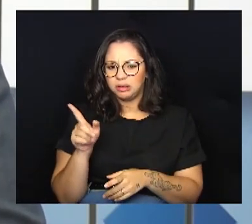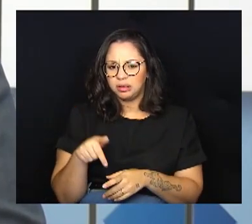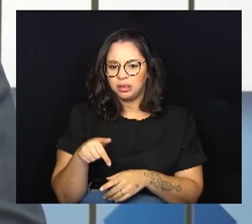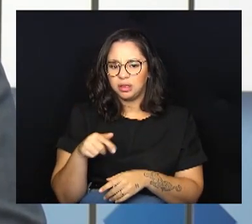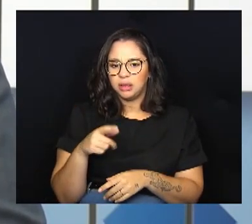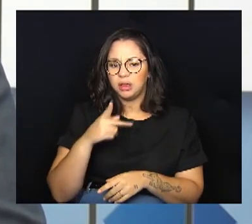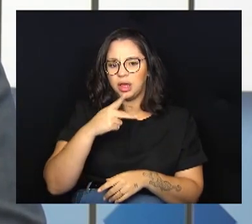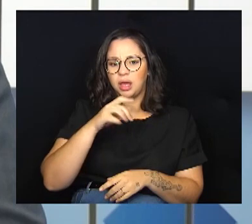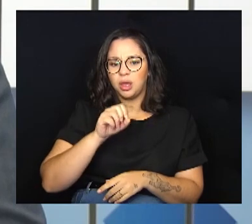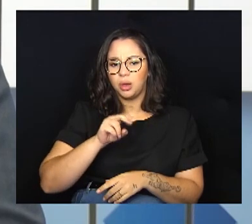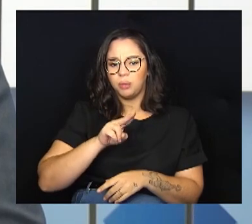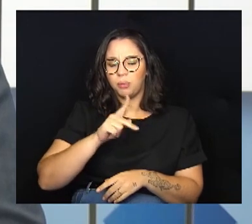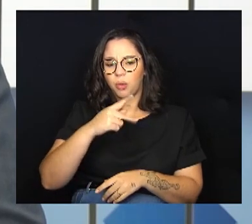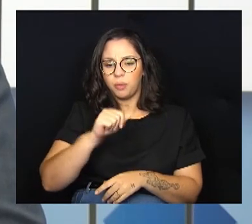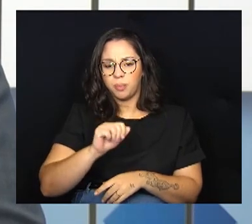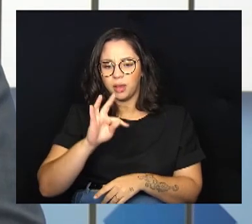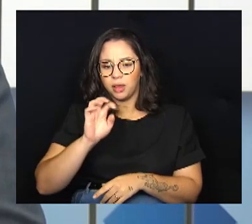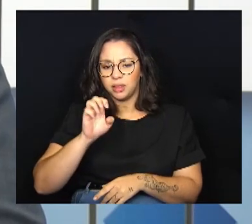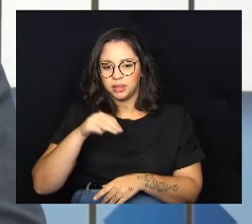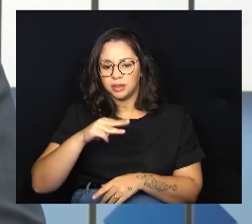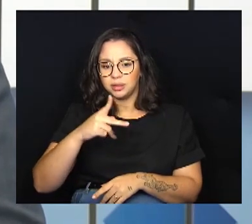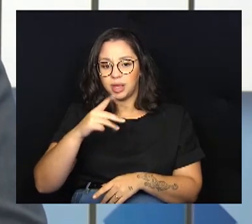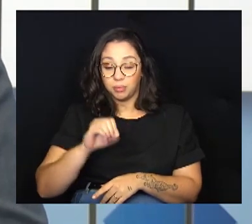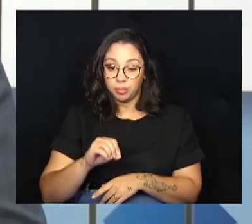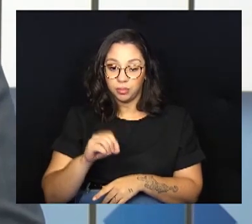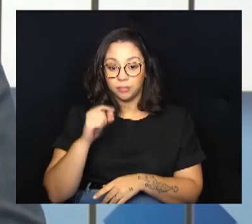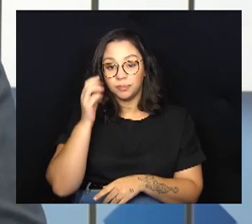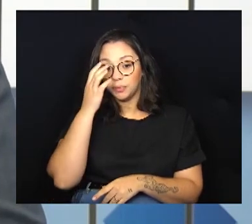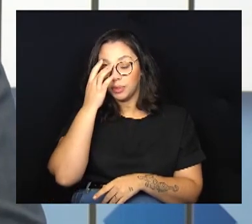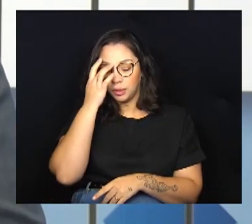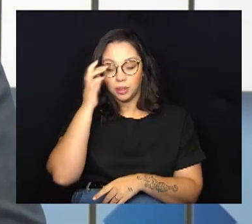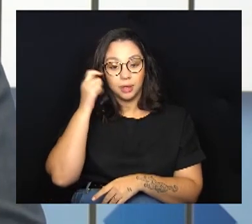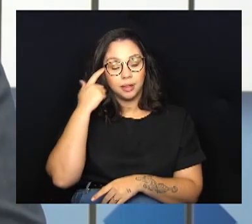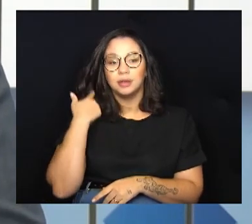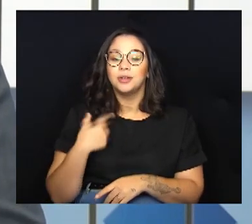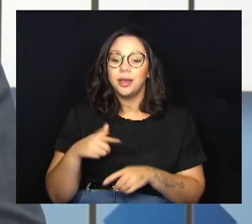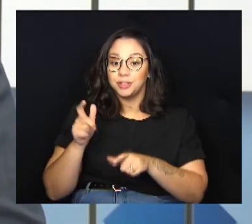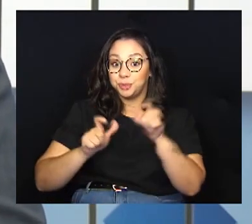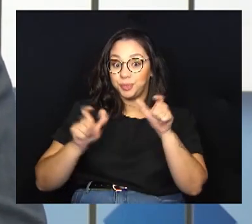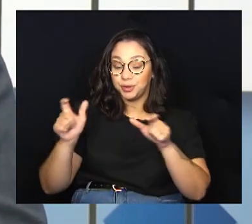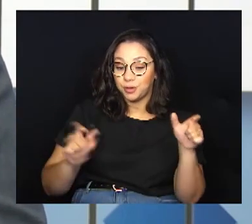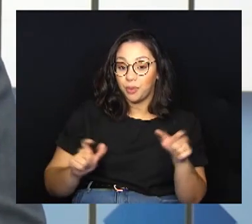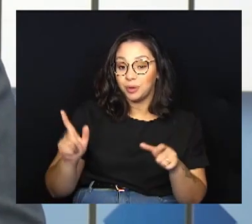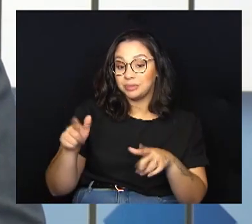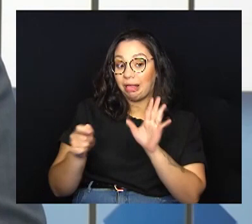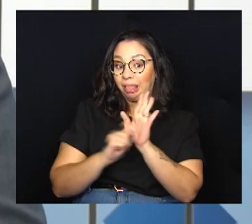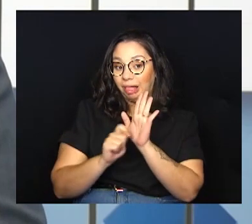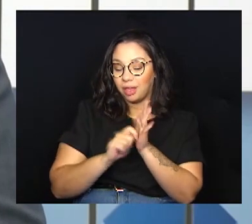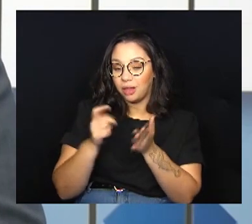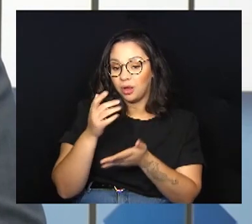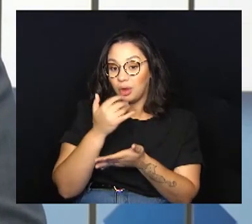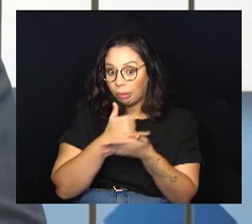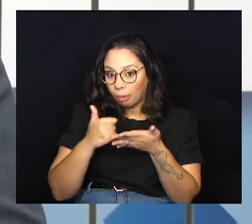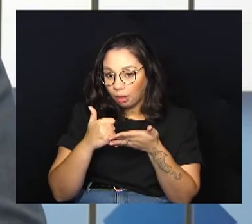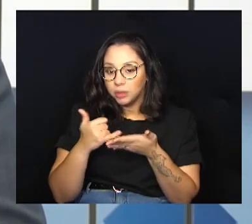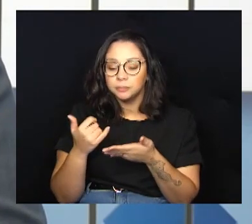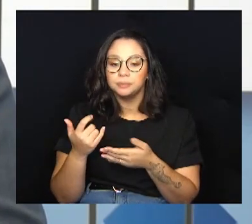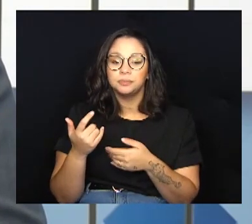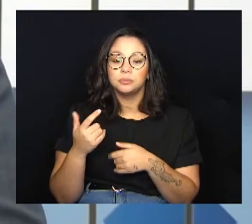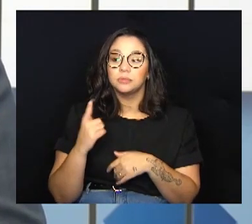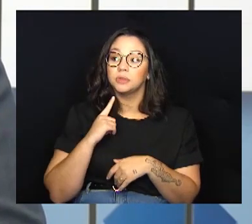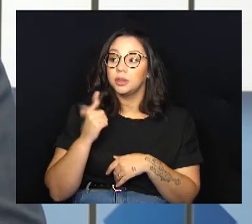cometendo atos de violência e criminalidade. E o Estado, no caso o poder público, precisa intervir. E não